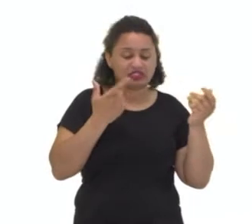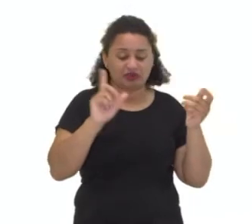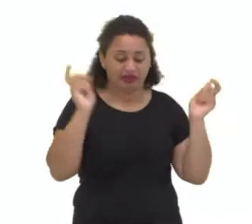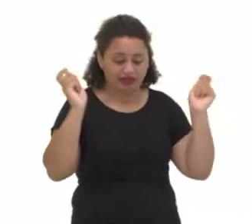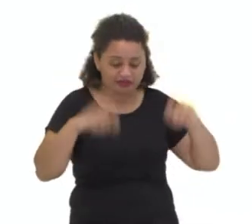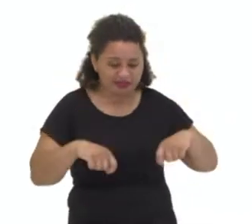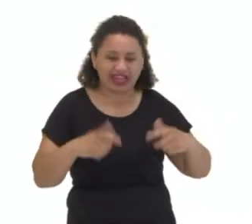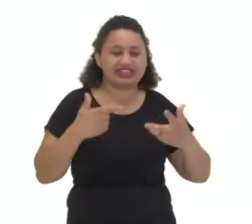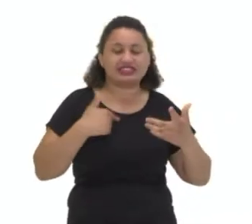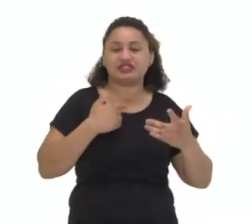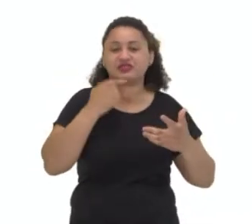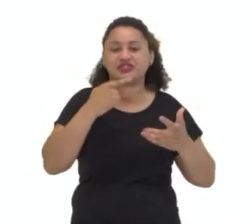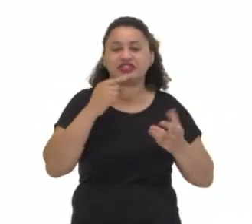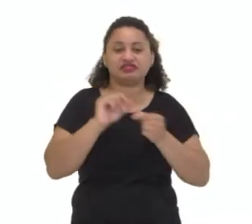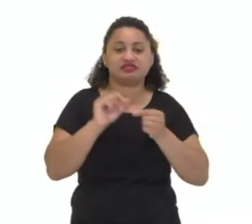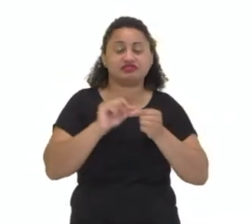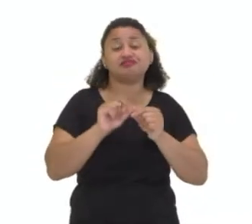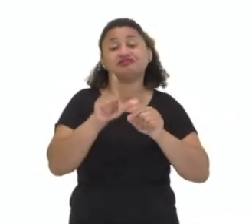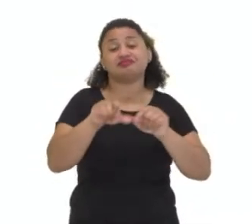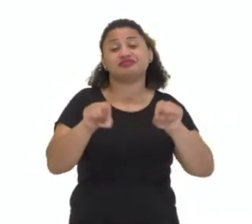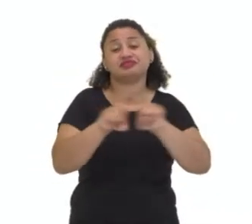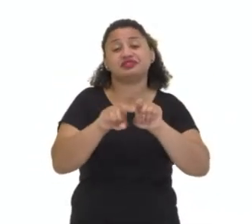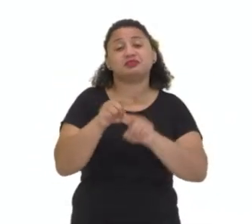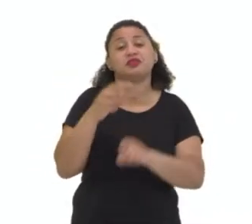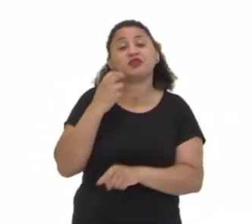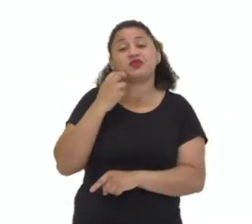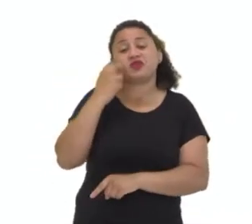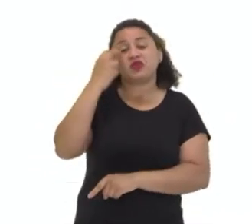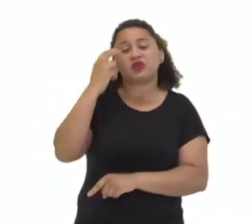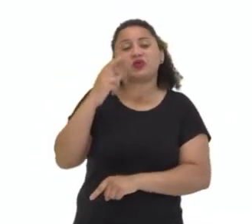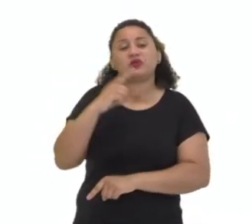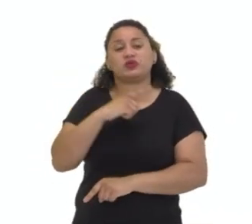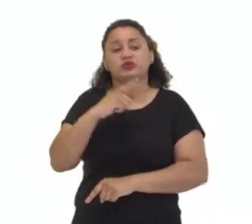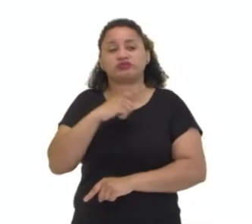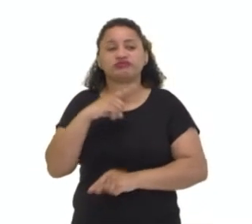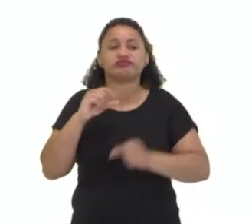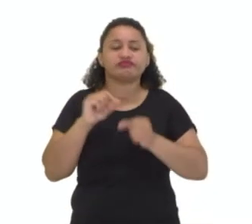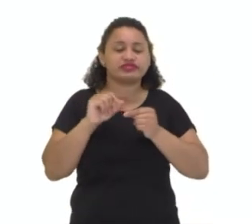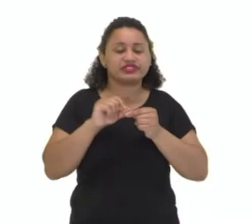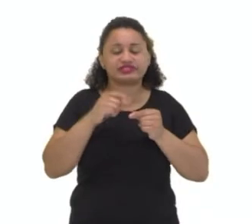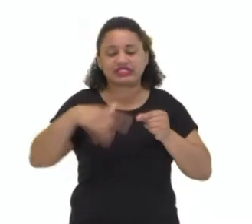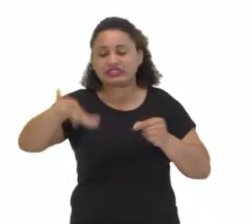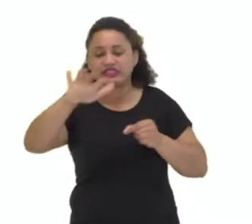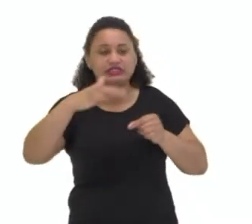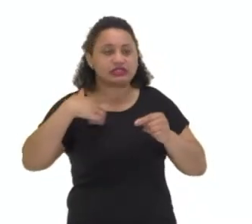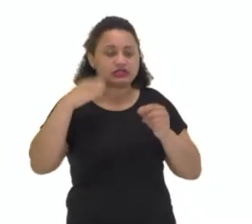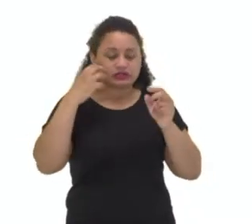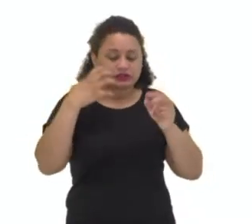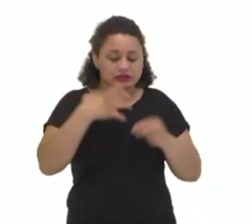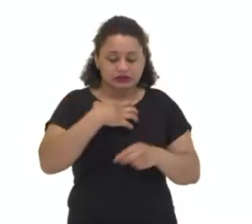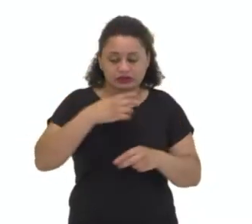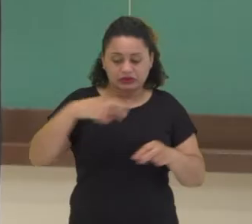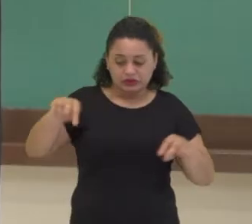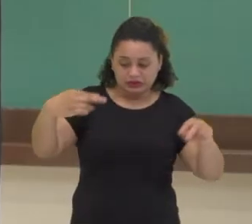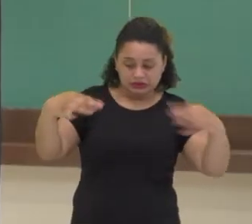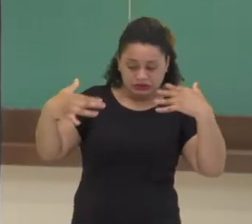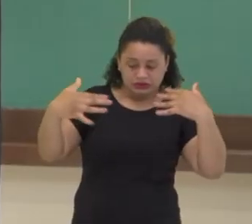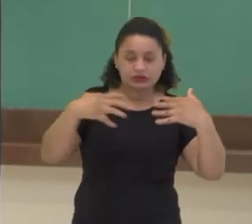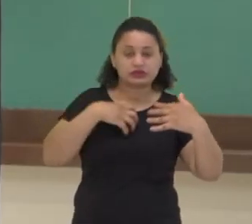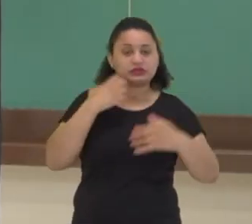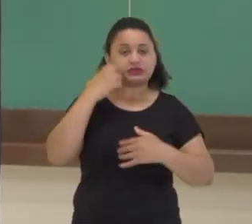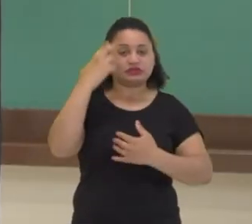e no fim aquela vergonha do próprio impudor que nos denuda em público. Atividade